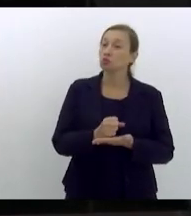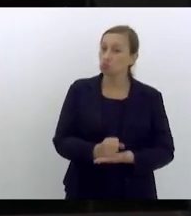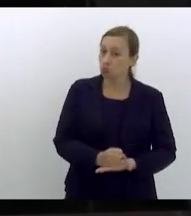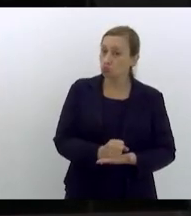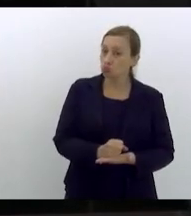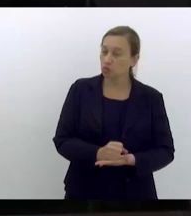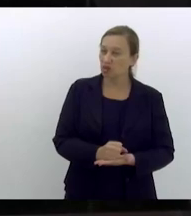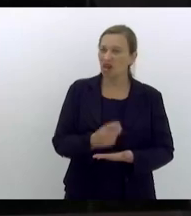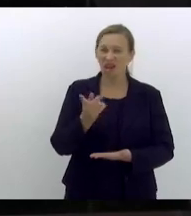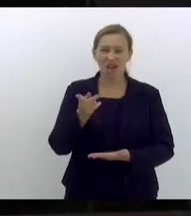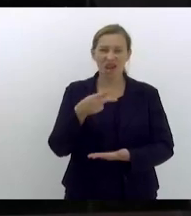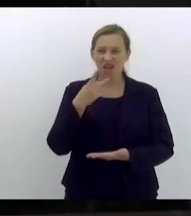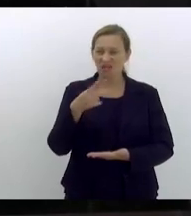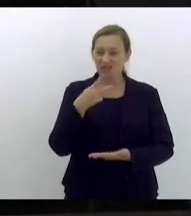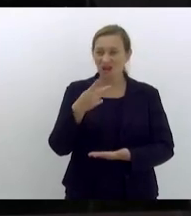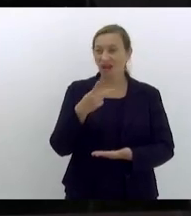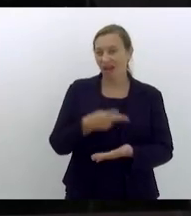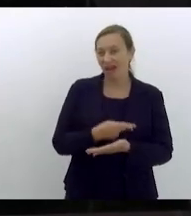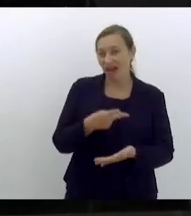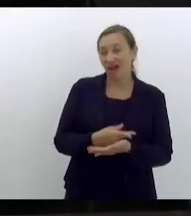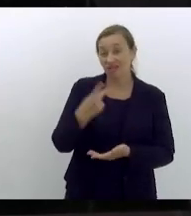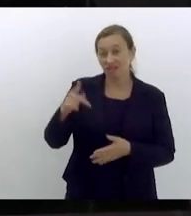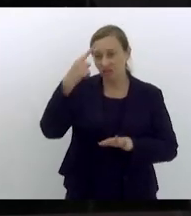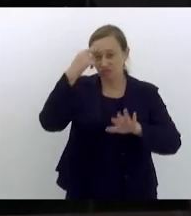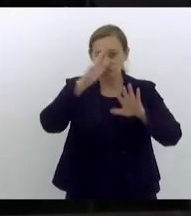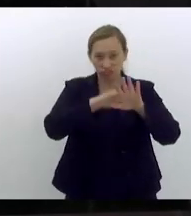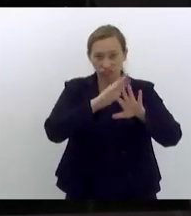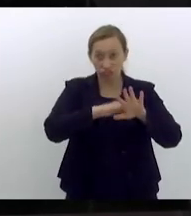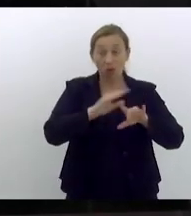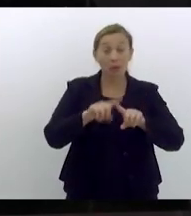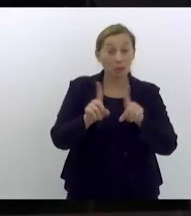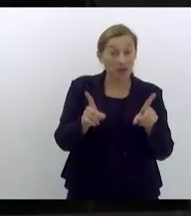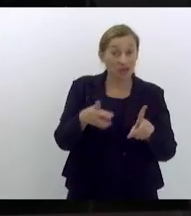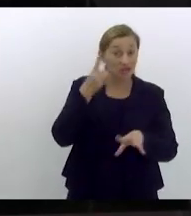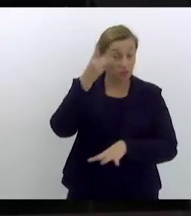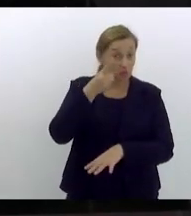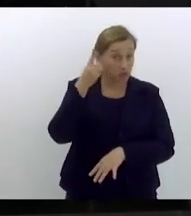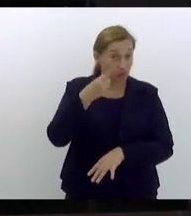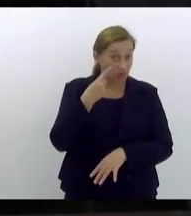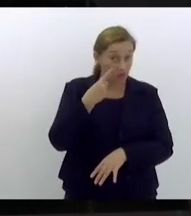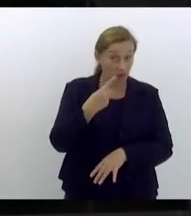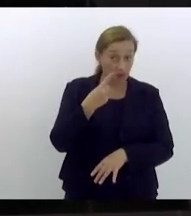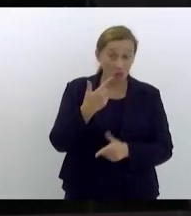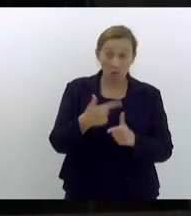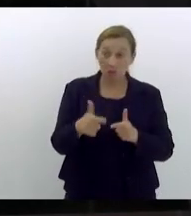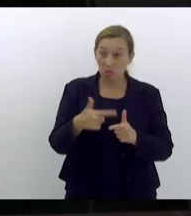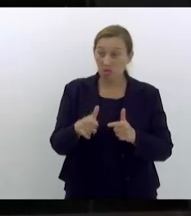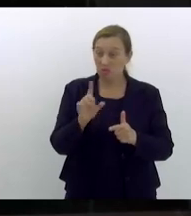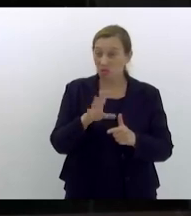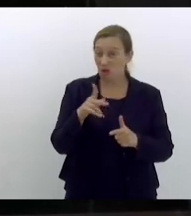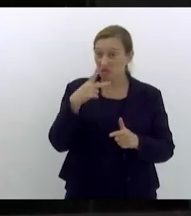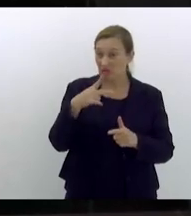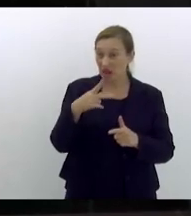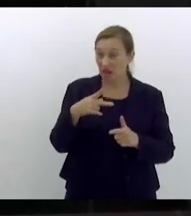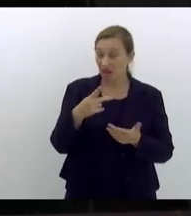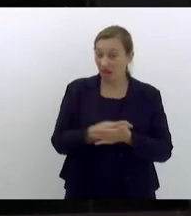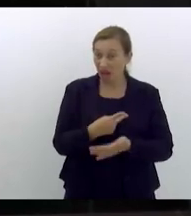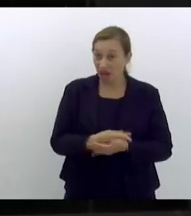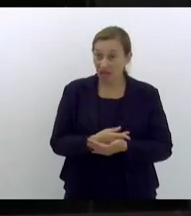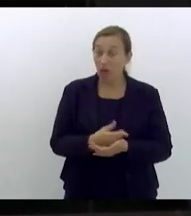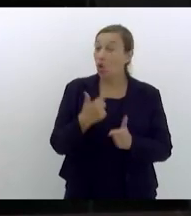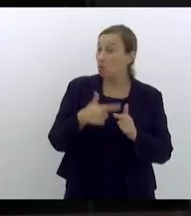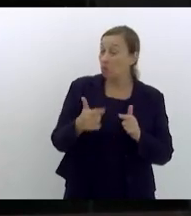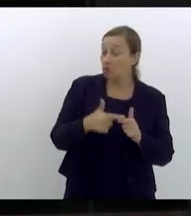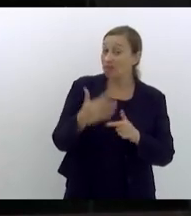o discurso faz junto dele ideológico só que aí deputados o problema era só o discurso faz junto o problema é